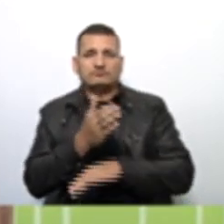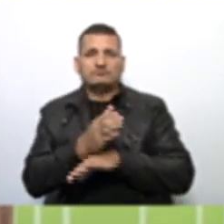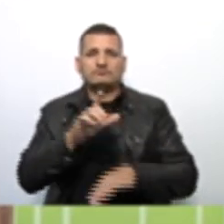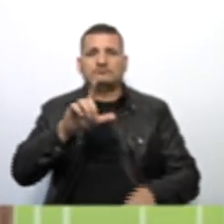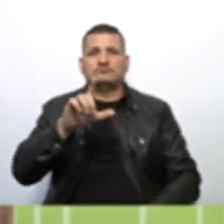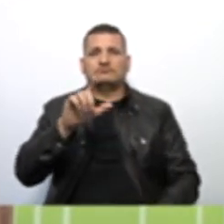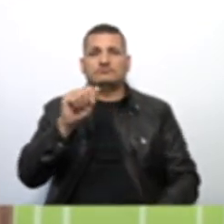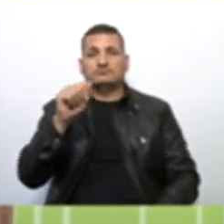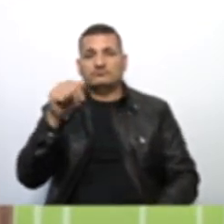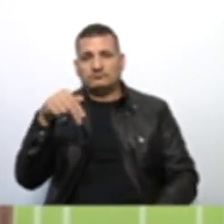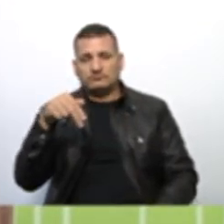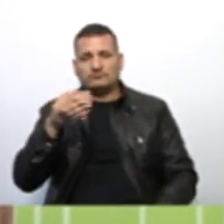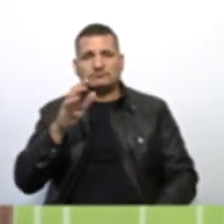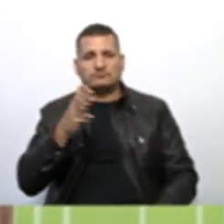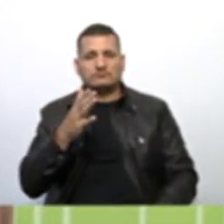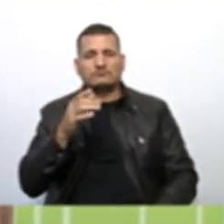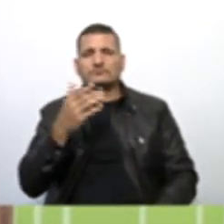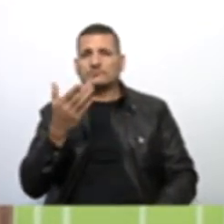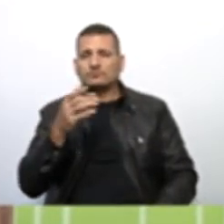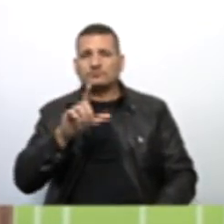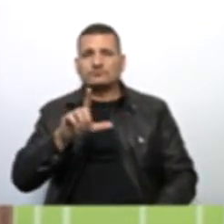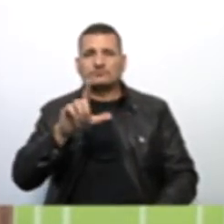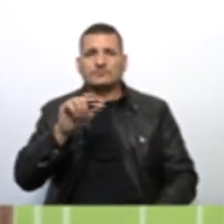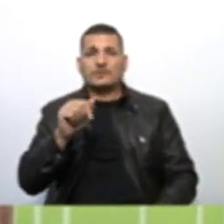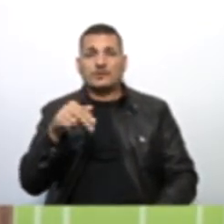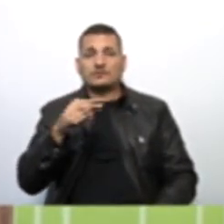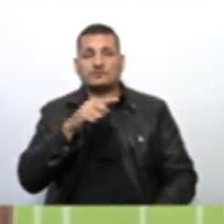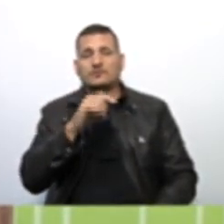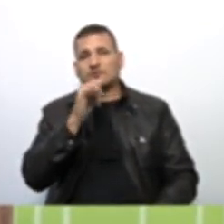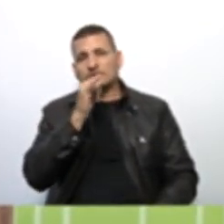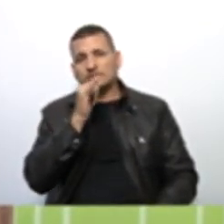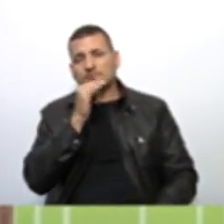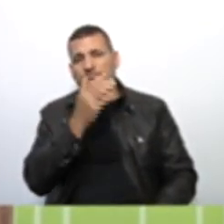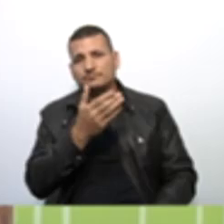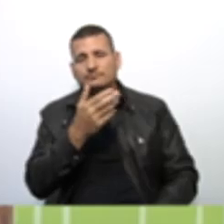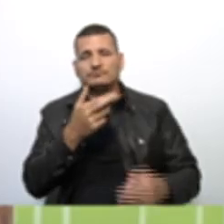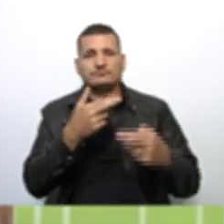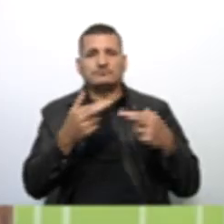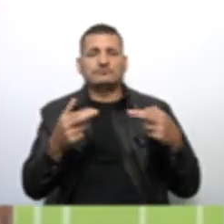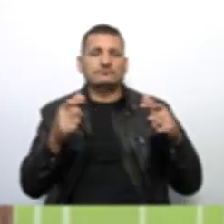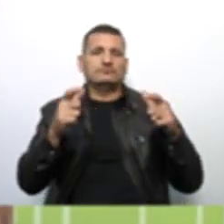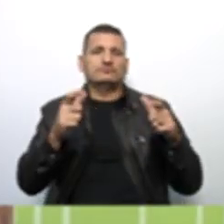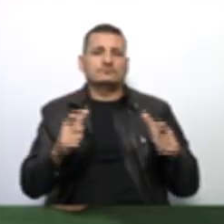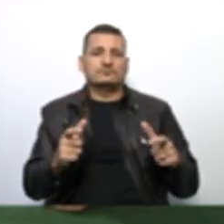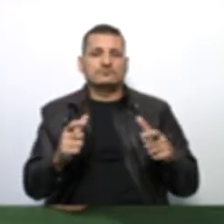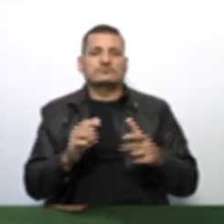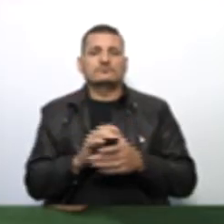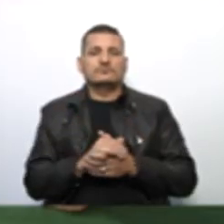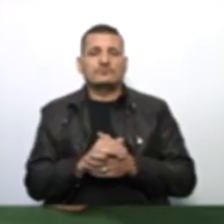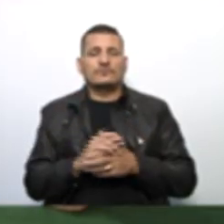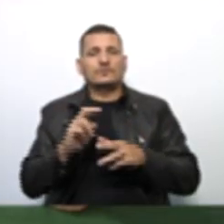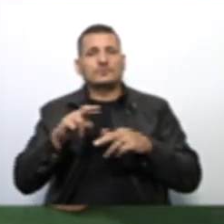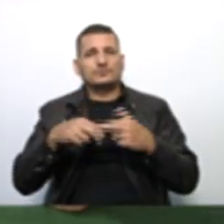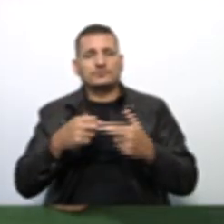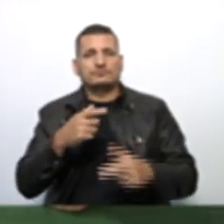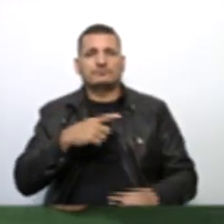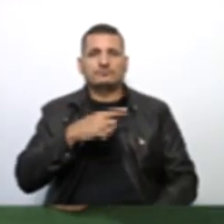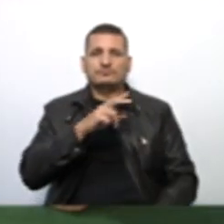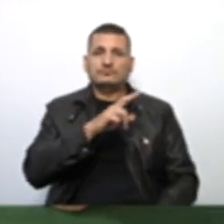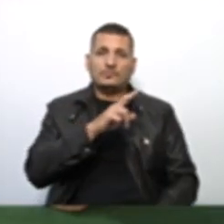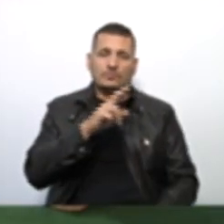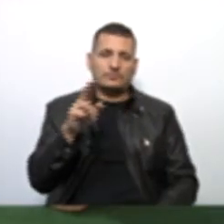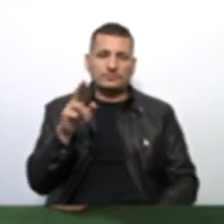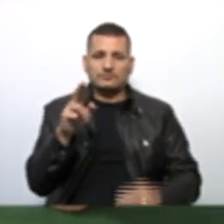Sim. Então, LAN house é um exemplo que de LAN, uma rede local. Por isso, exatamente tem esse nome, pessoal,